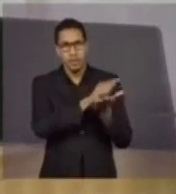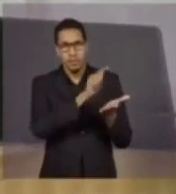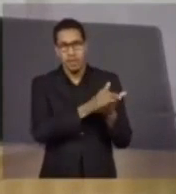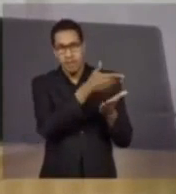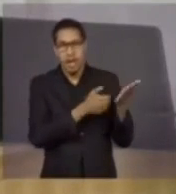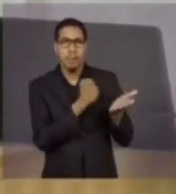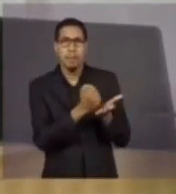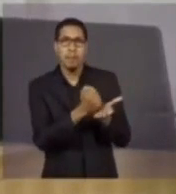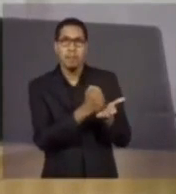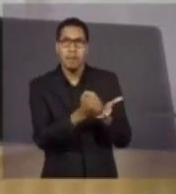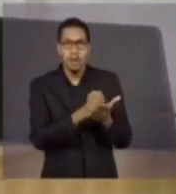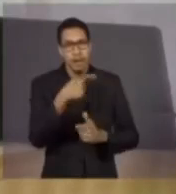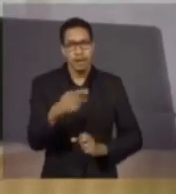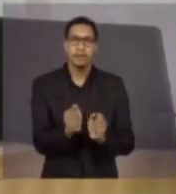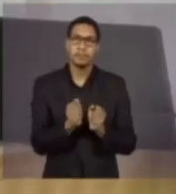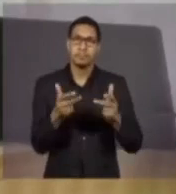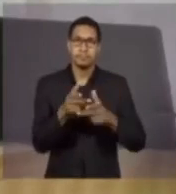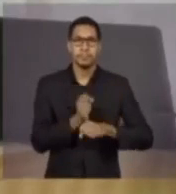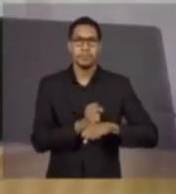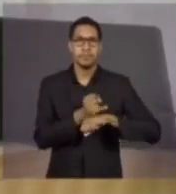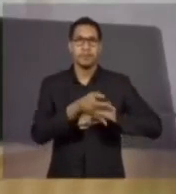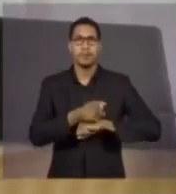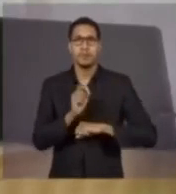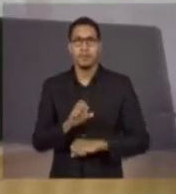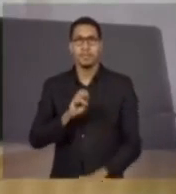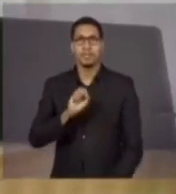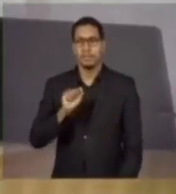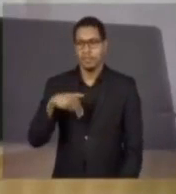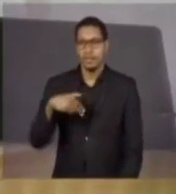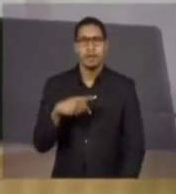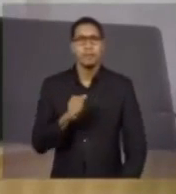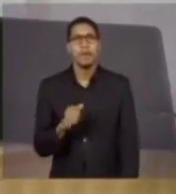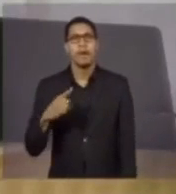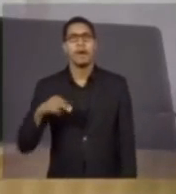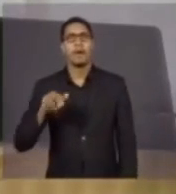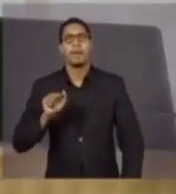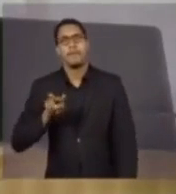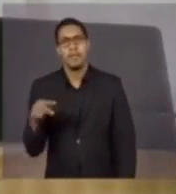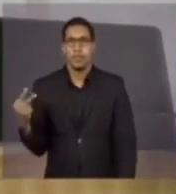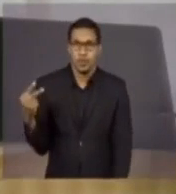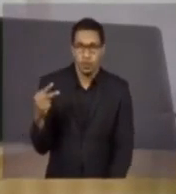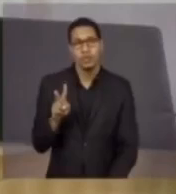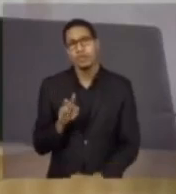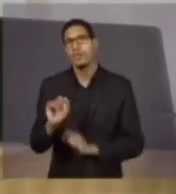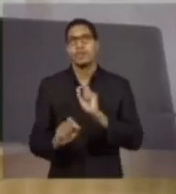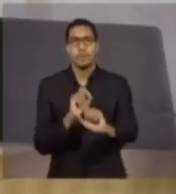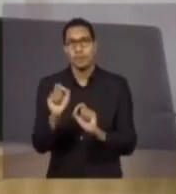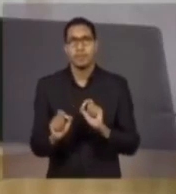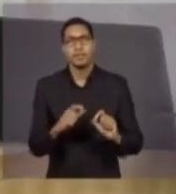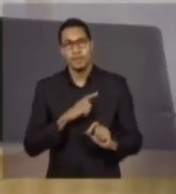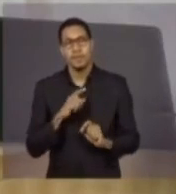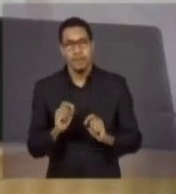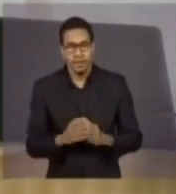é protocolado aqui na Câmara Municipal dessa madrugada o sampaprev dois o sampaprev dois que vai com